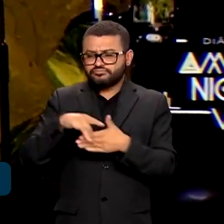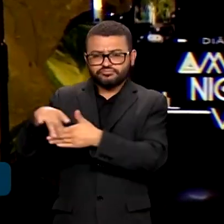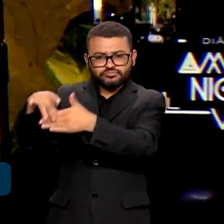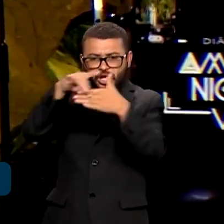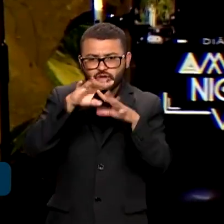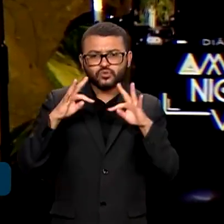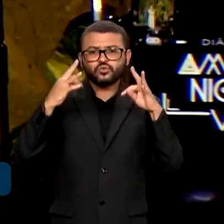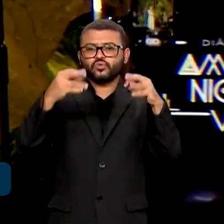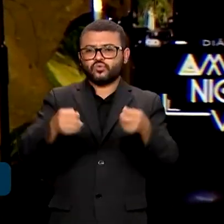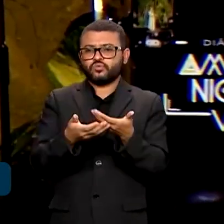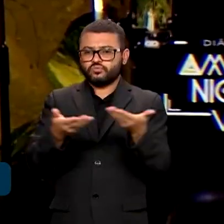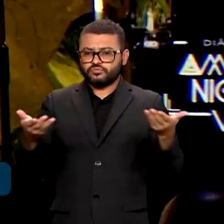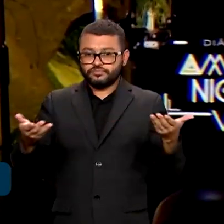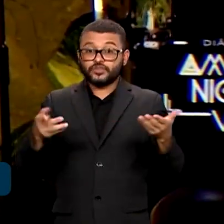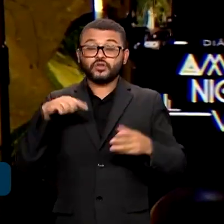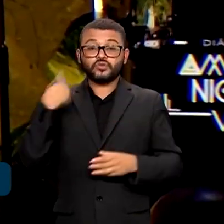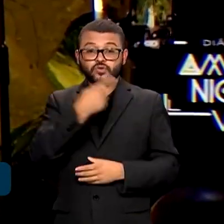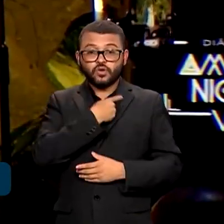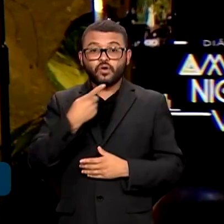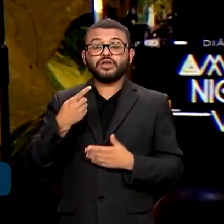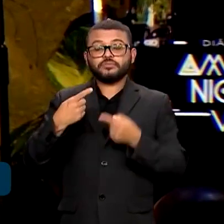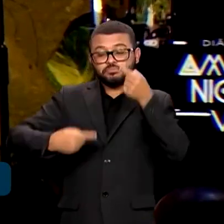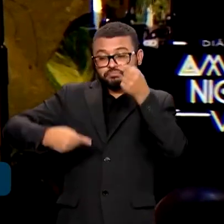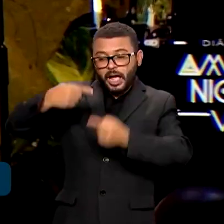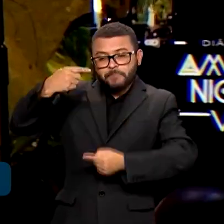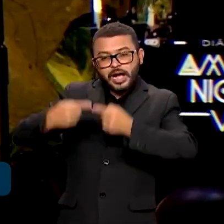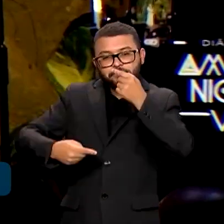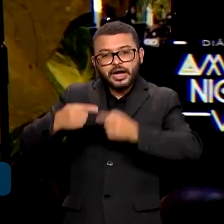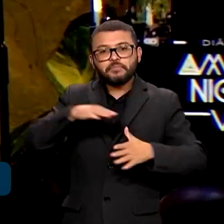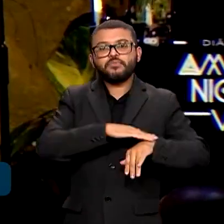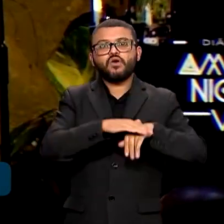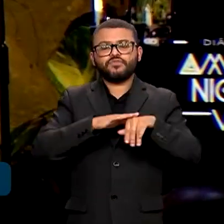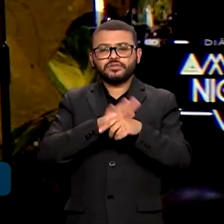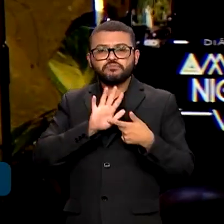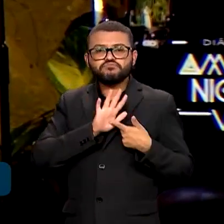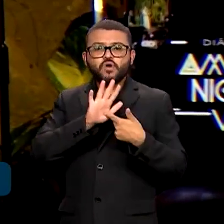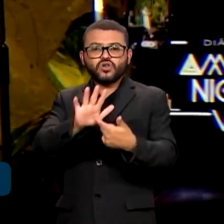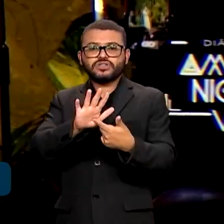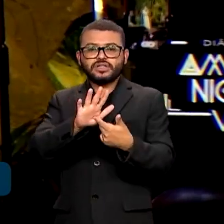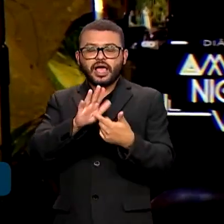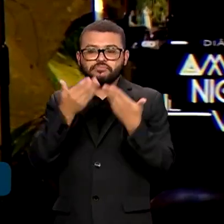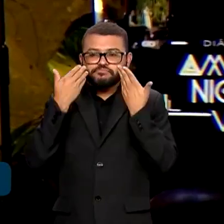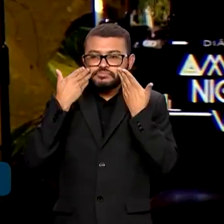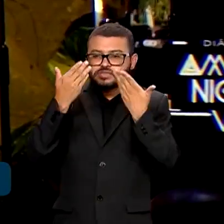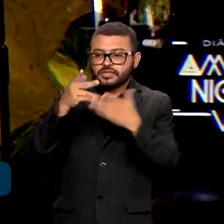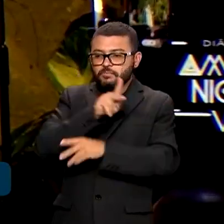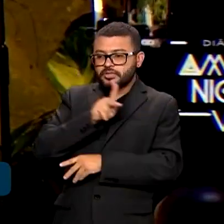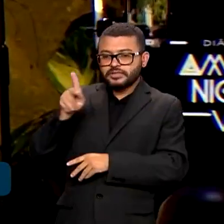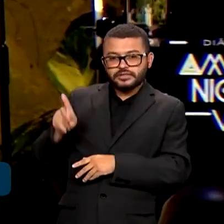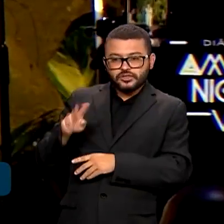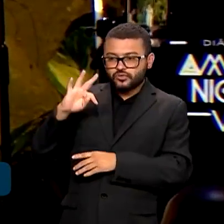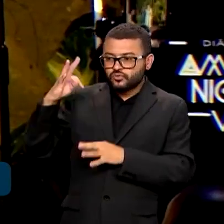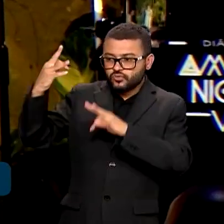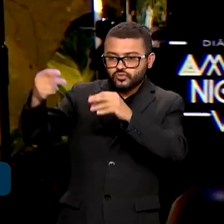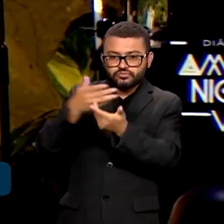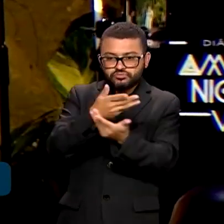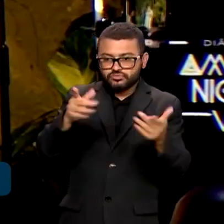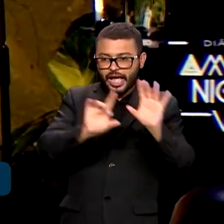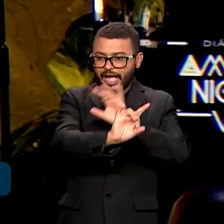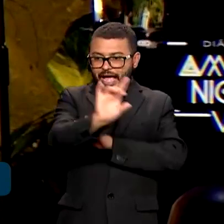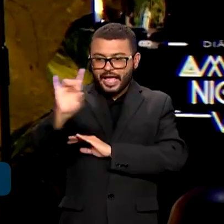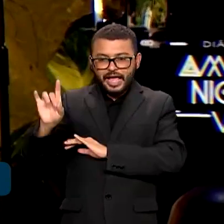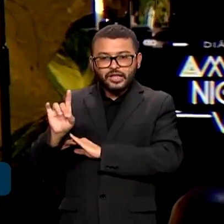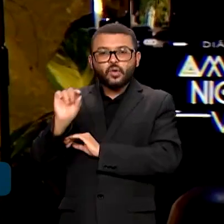brasileira, para que possam fazer esse diálogo e apresentar aos senhores presidentes da República aquilo